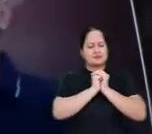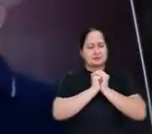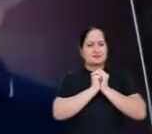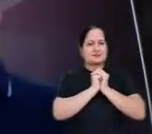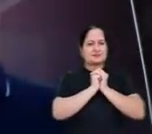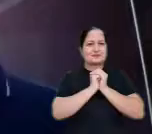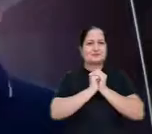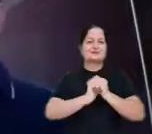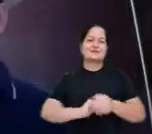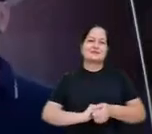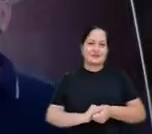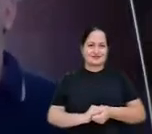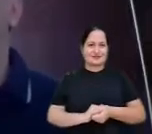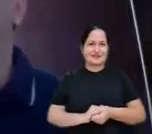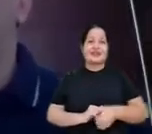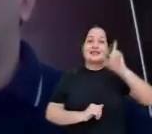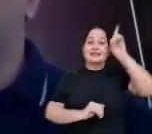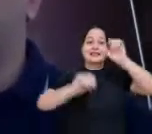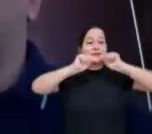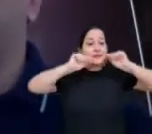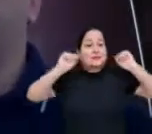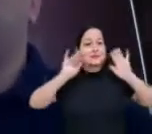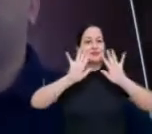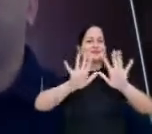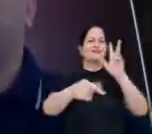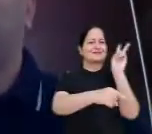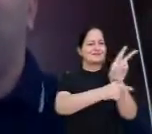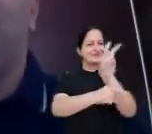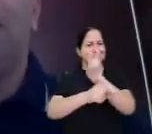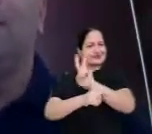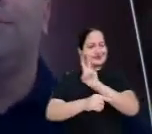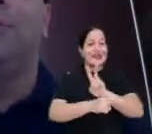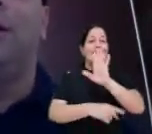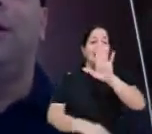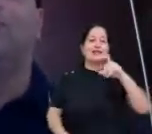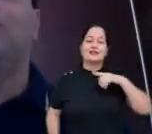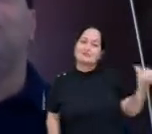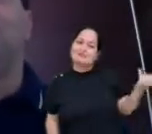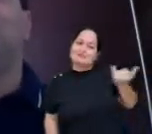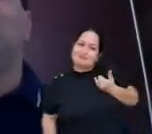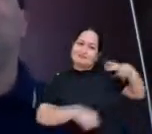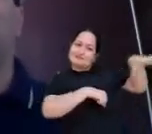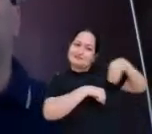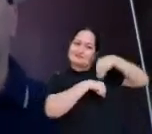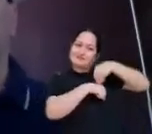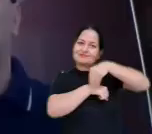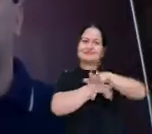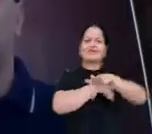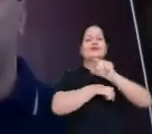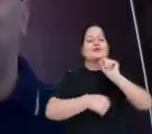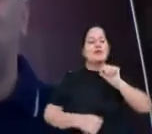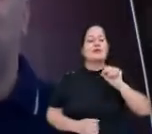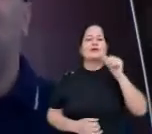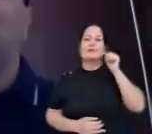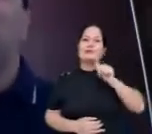Deus abençoe e guarde. Talvez uma informação boa que a irmã Raquel Menezes, seu irmão, sua cunhada, estão aqui no Brasil,